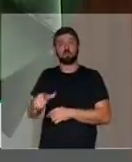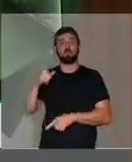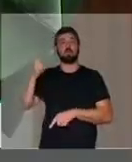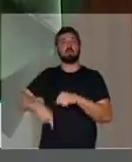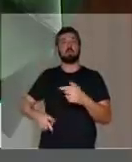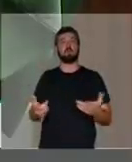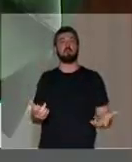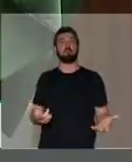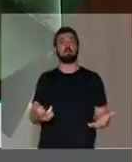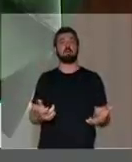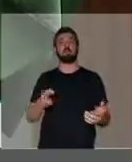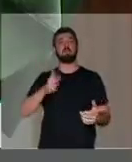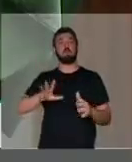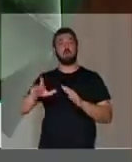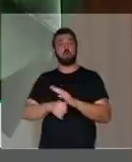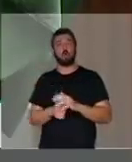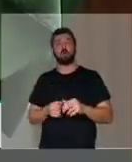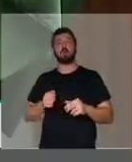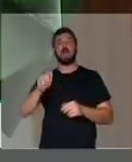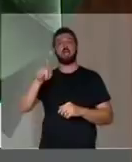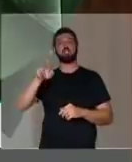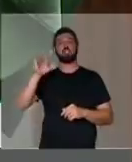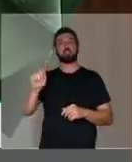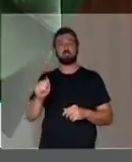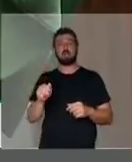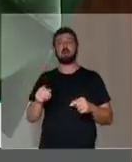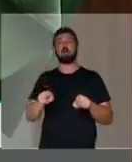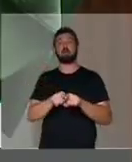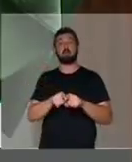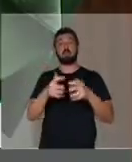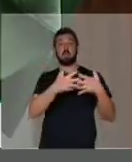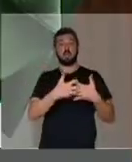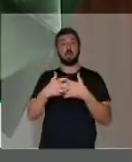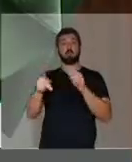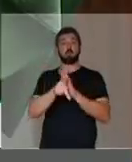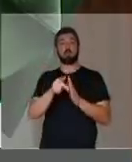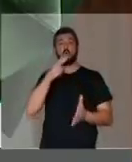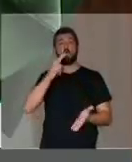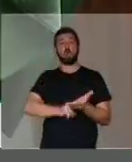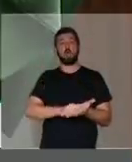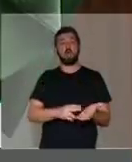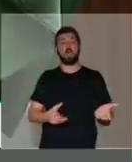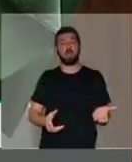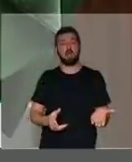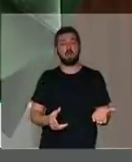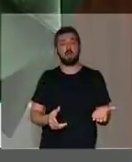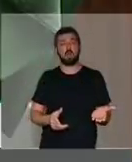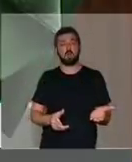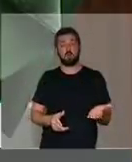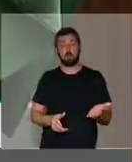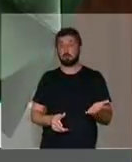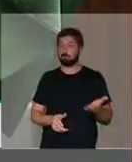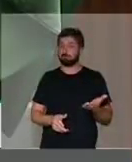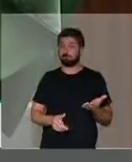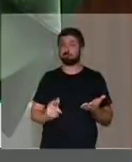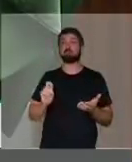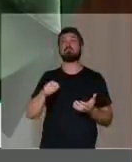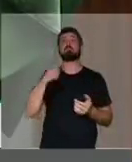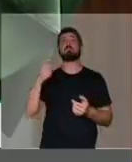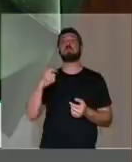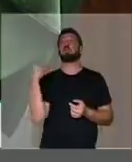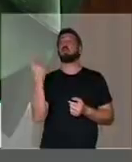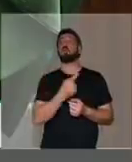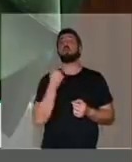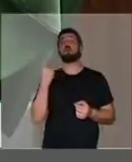inibida com constantes roubos a agências e veículos dos Correios. não bastasse, quem